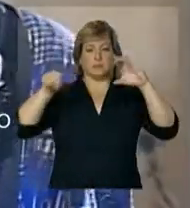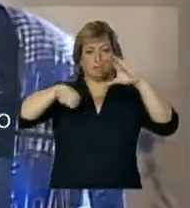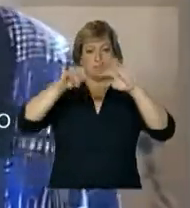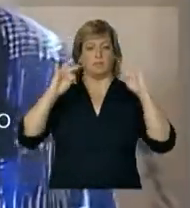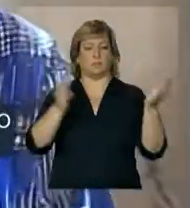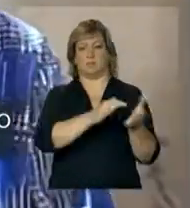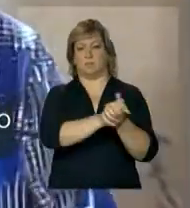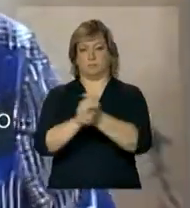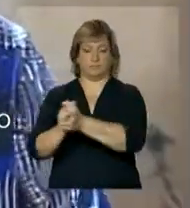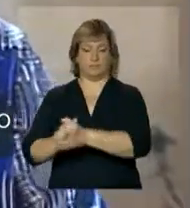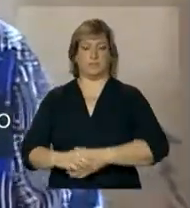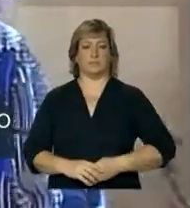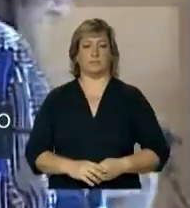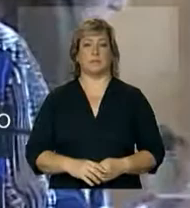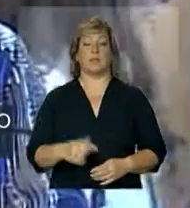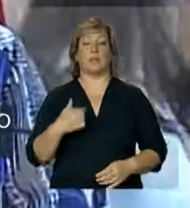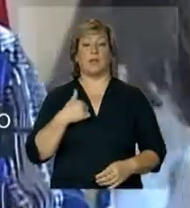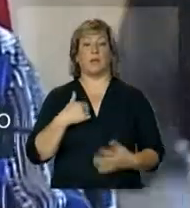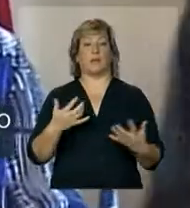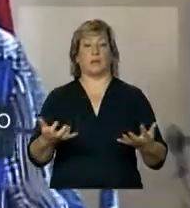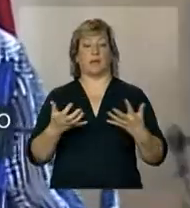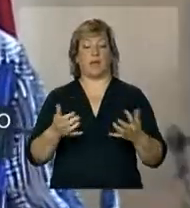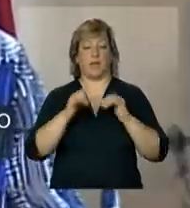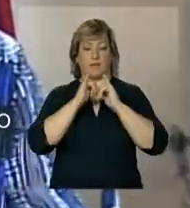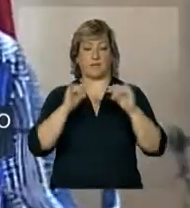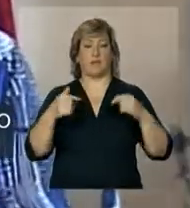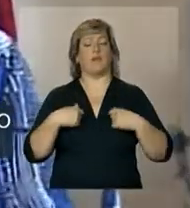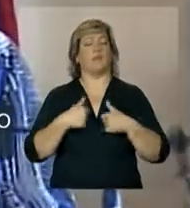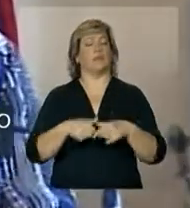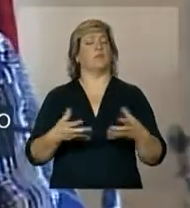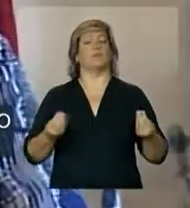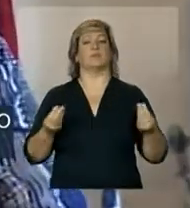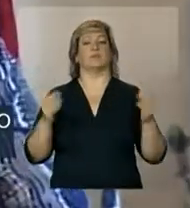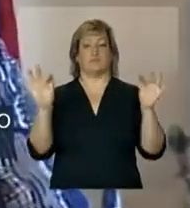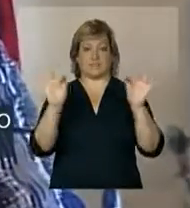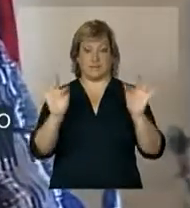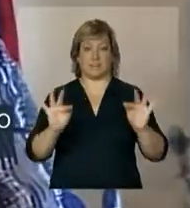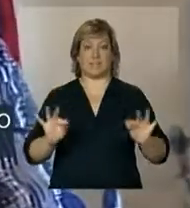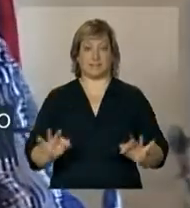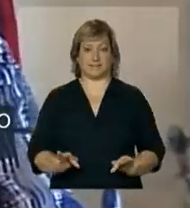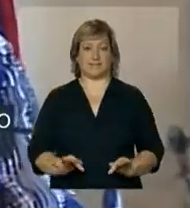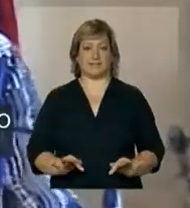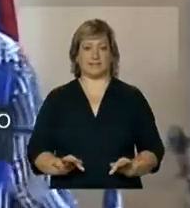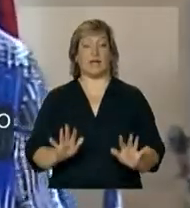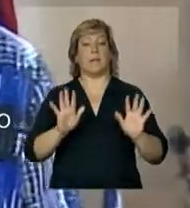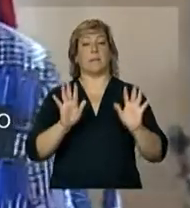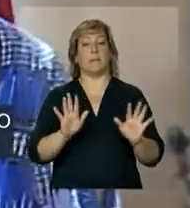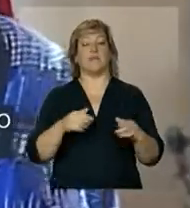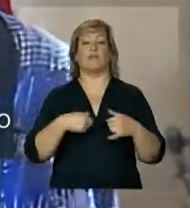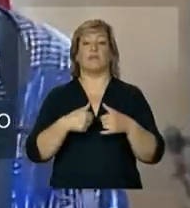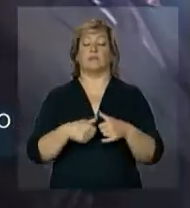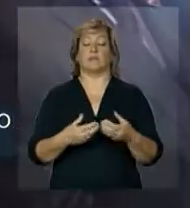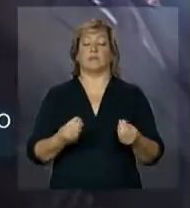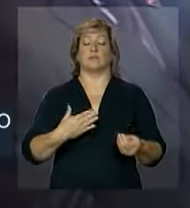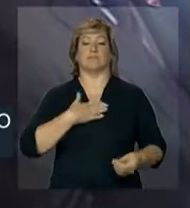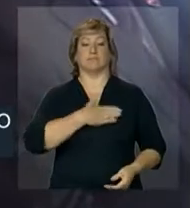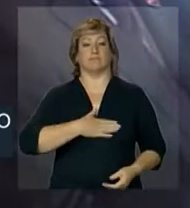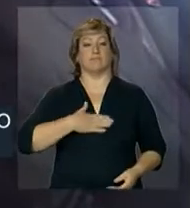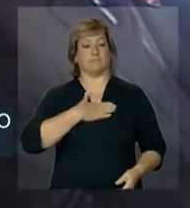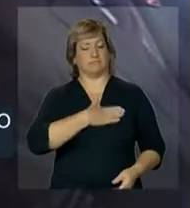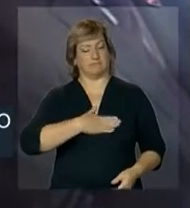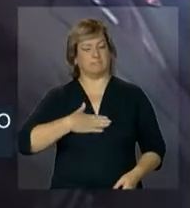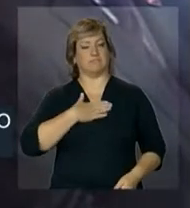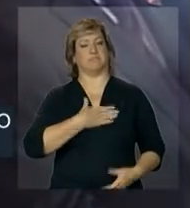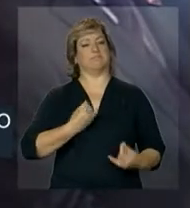cinegrafistas. Eu quero dizer que eu fico muito feliz, mas eu fico, sobretudo, honrada de